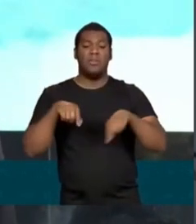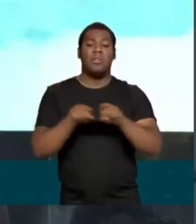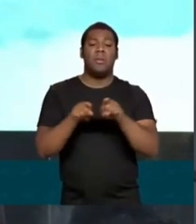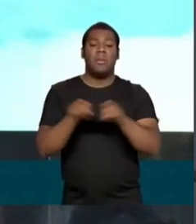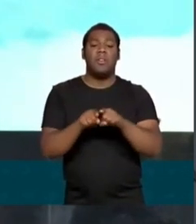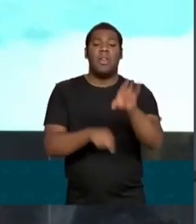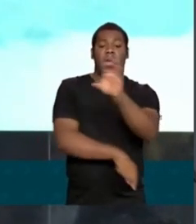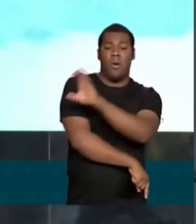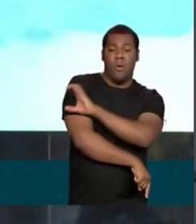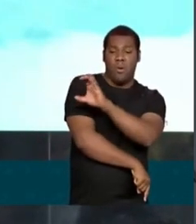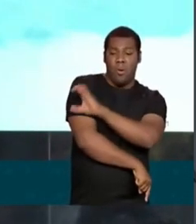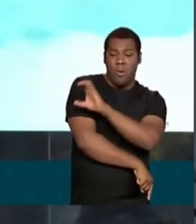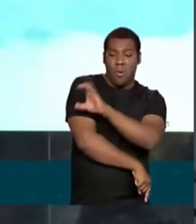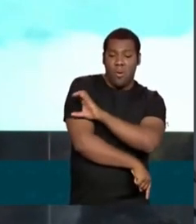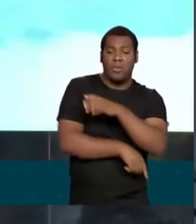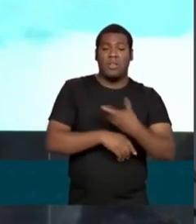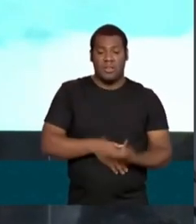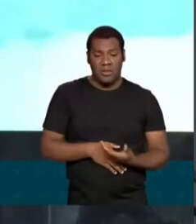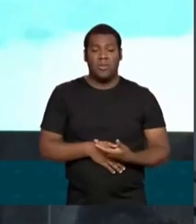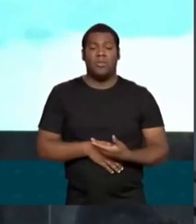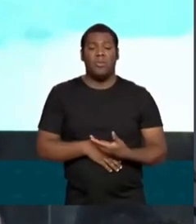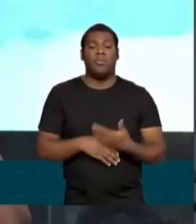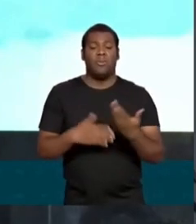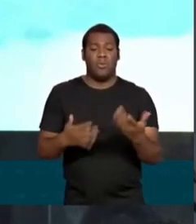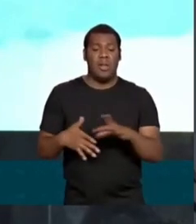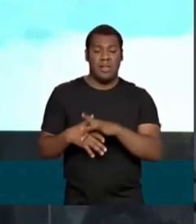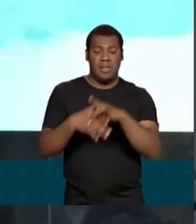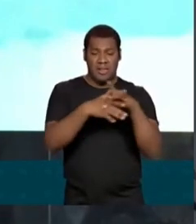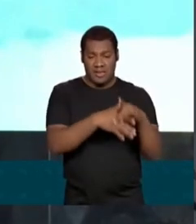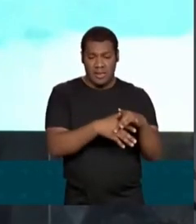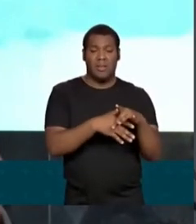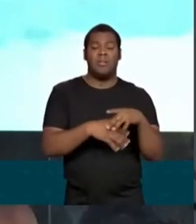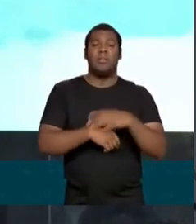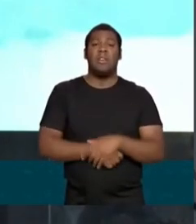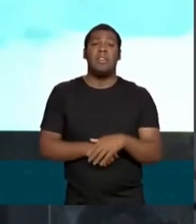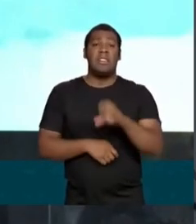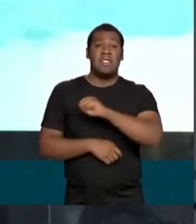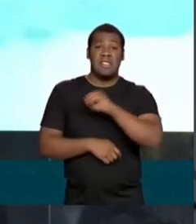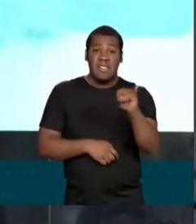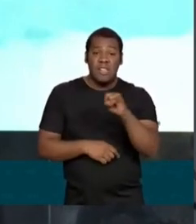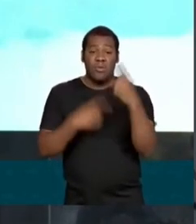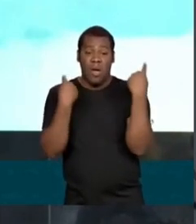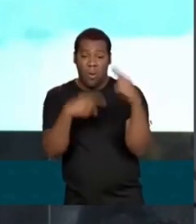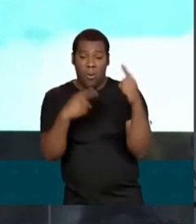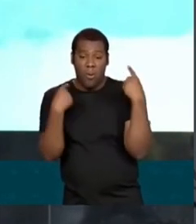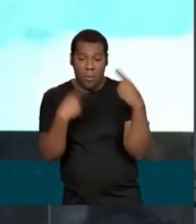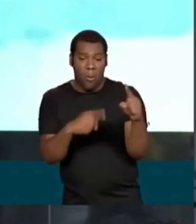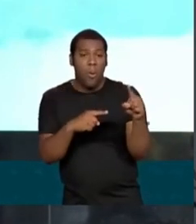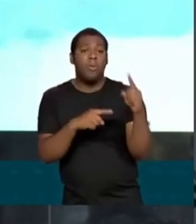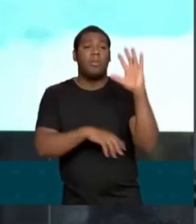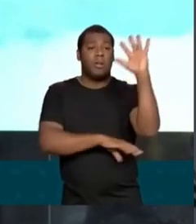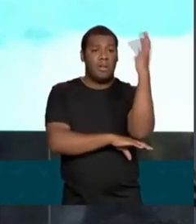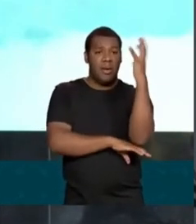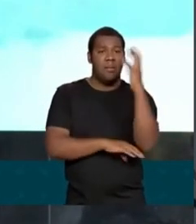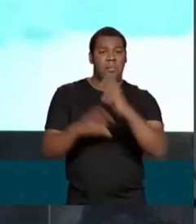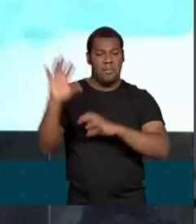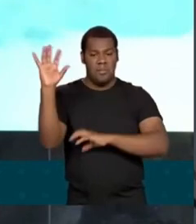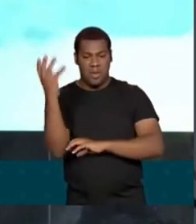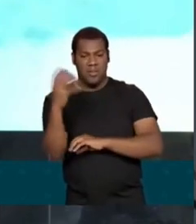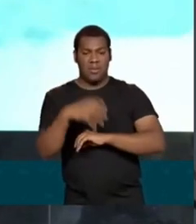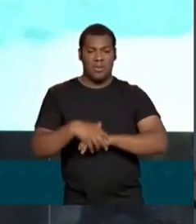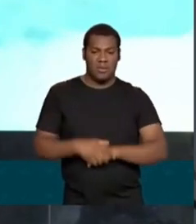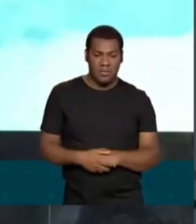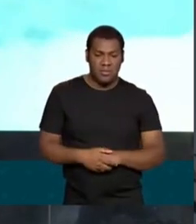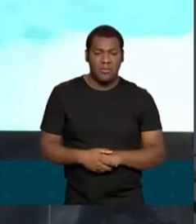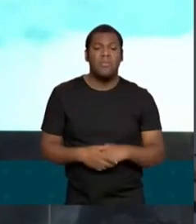coordena a posição do governo em relação ao mérito para que qualquer agressão identificada no texto possa ser retirado senão